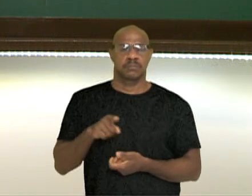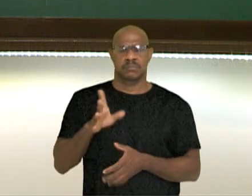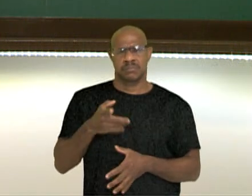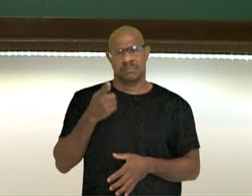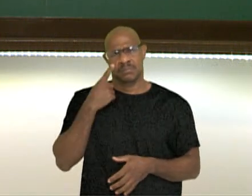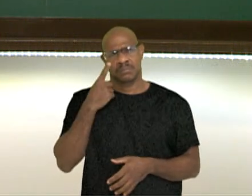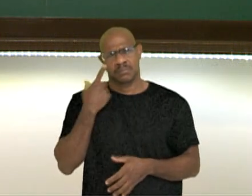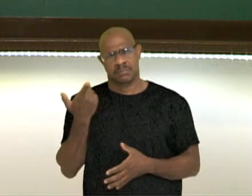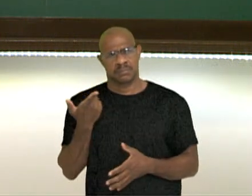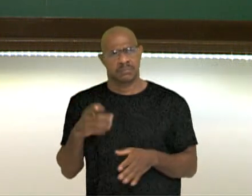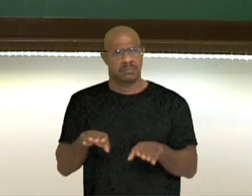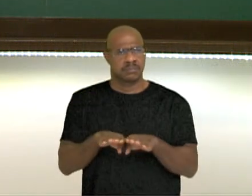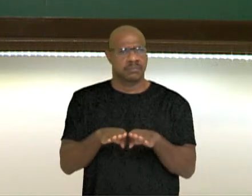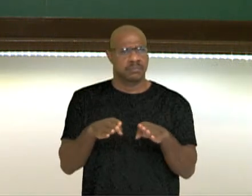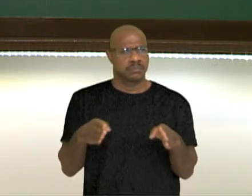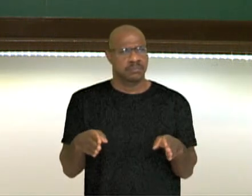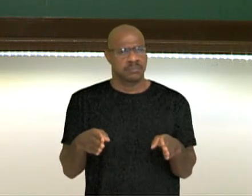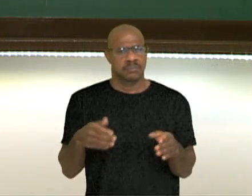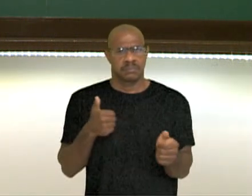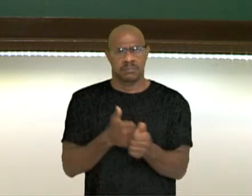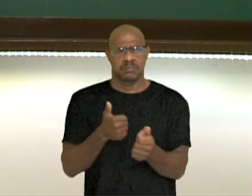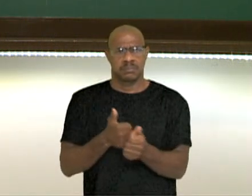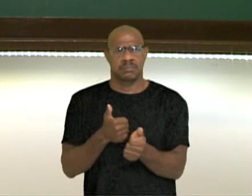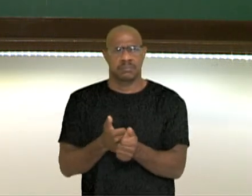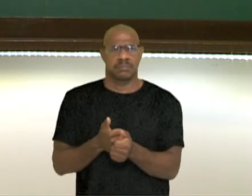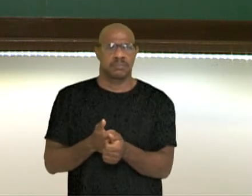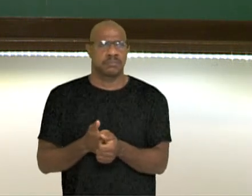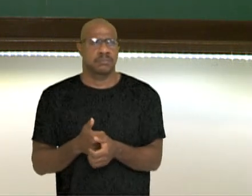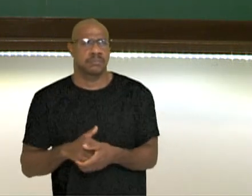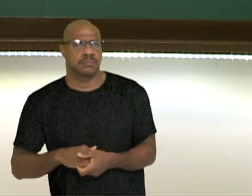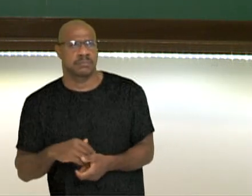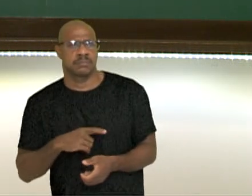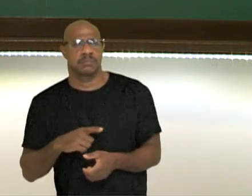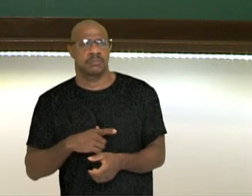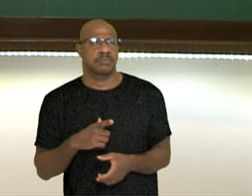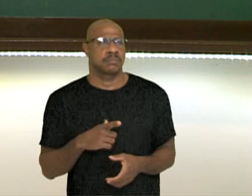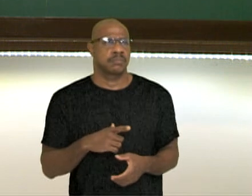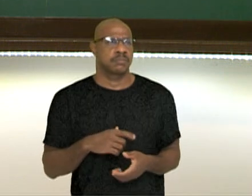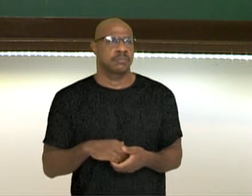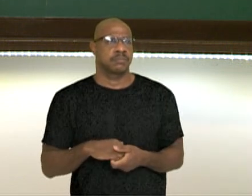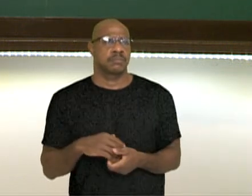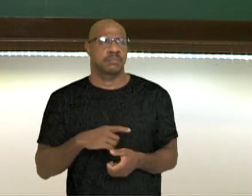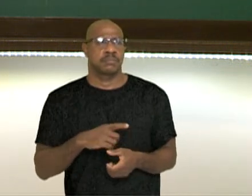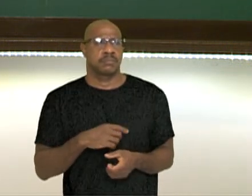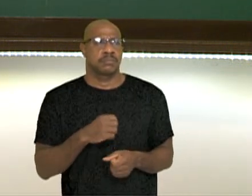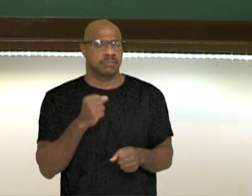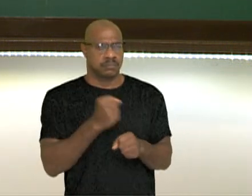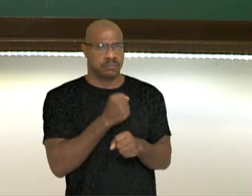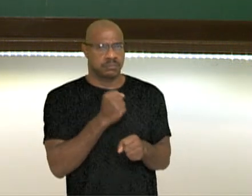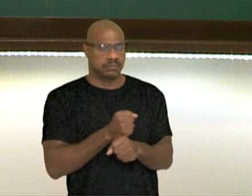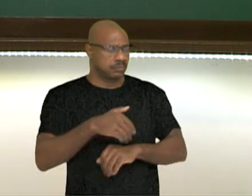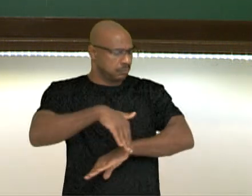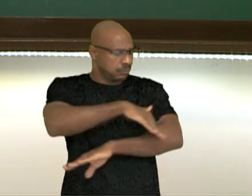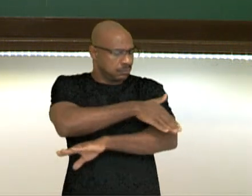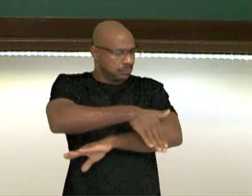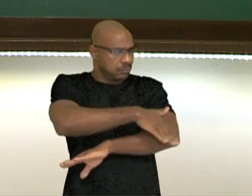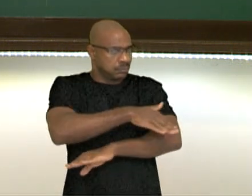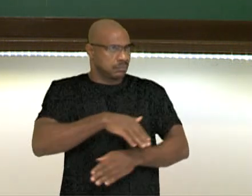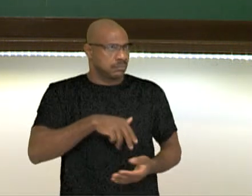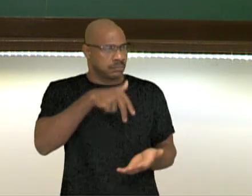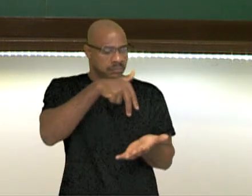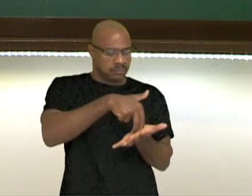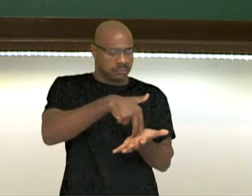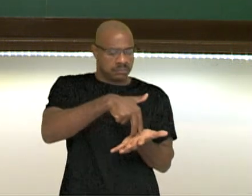viu alguma vez aí perto da sua casa, lá na esquina tinha uma obra e tinha um tripé e uma pessoa olhando, né? Parecia